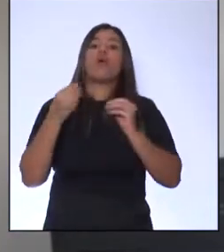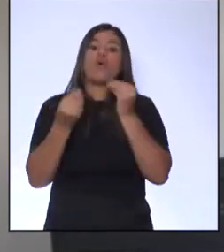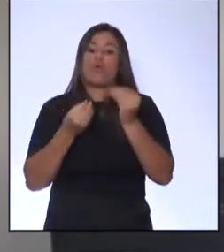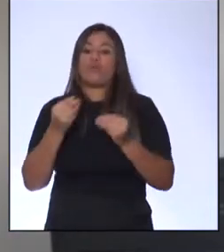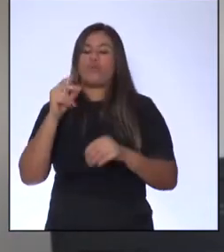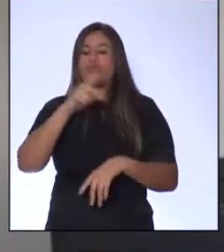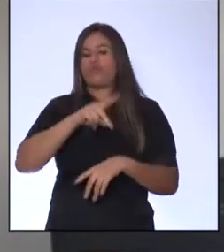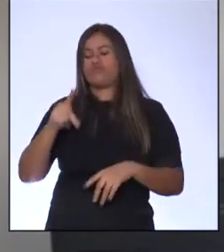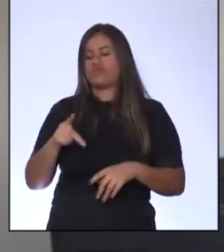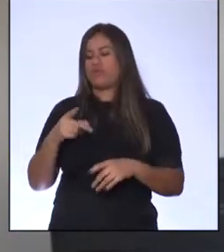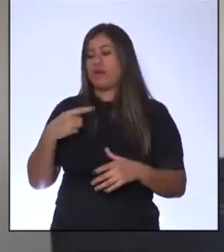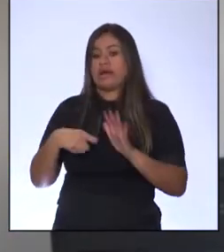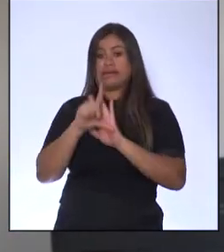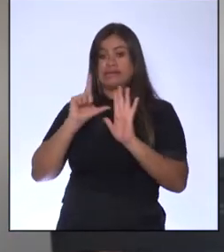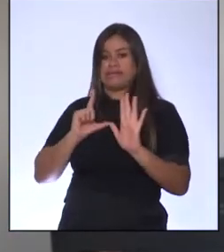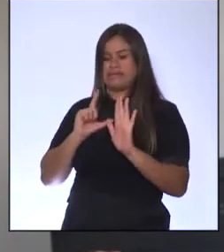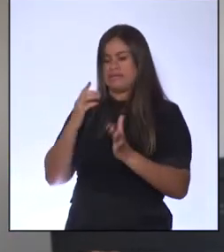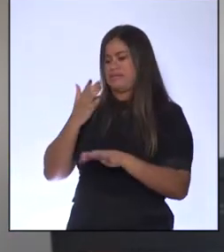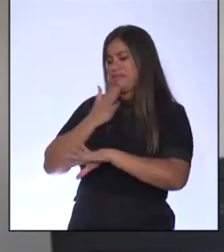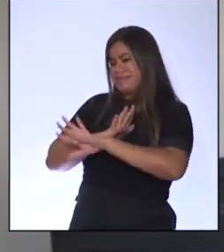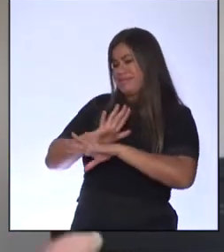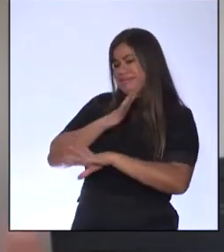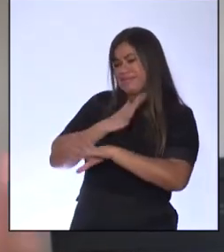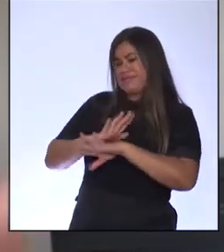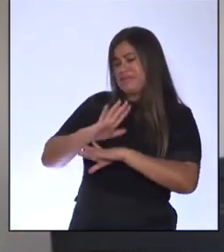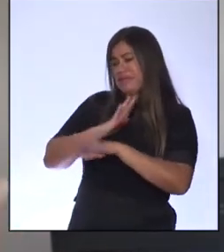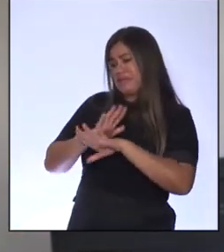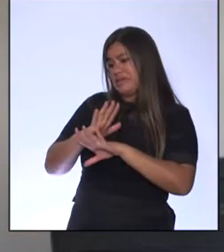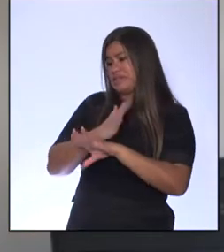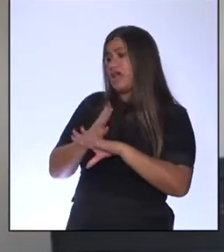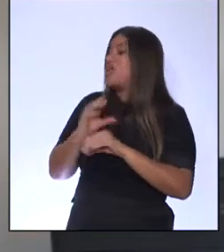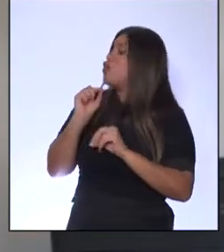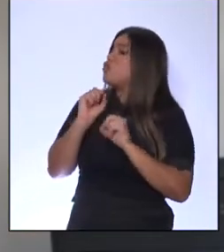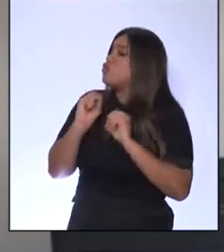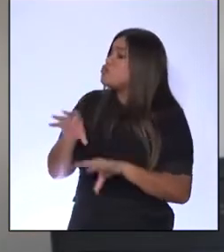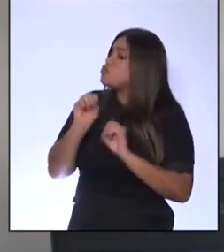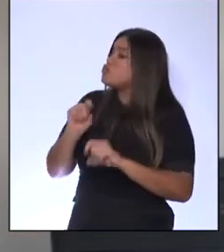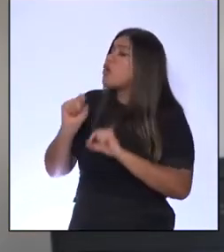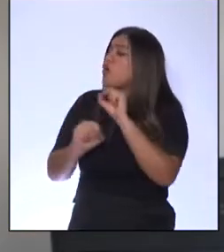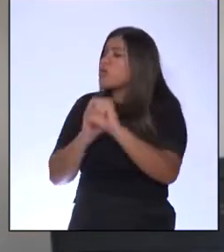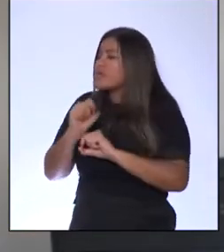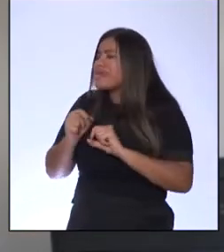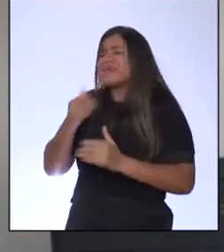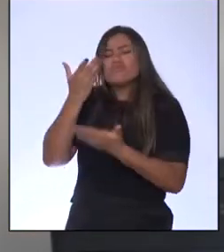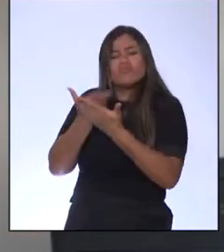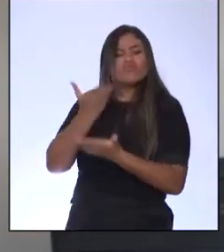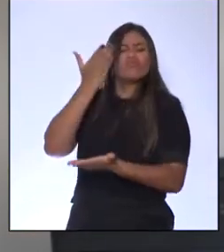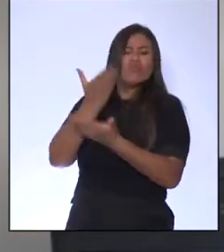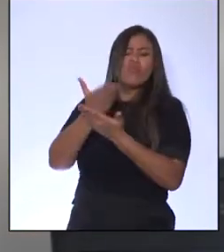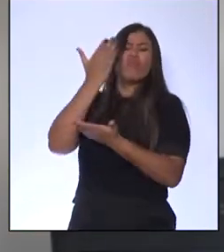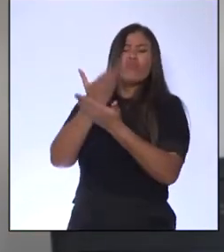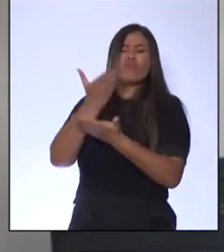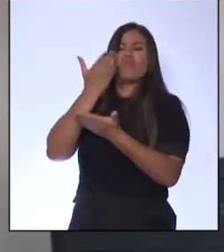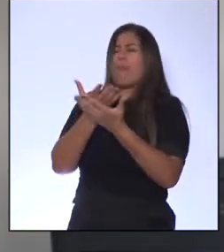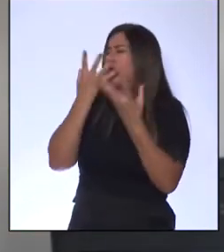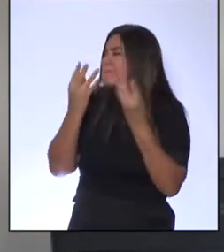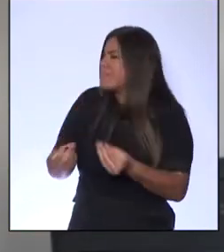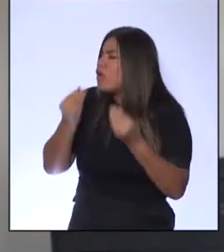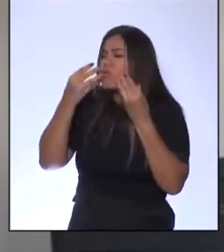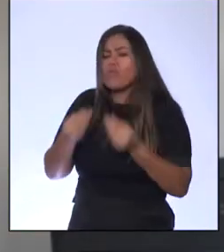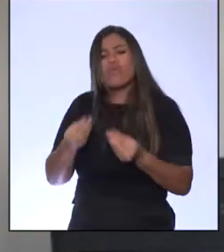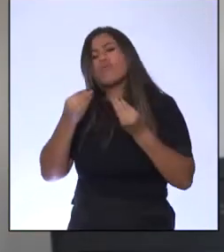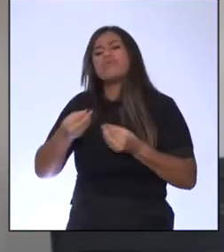uma bela explanação. Não estou falando do mau professor, não. Estou falando de um bom professor que estuda muito e que transmite